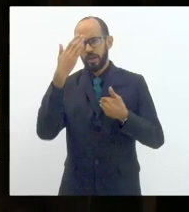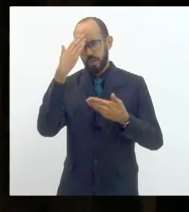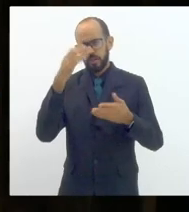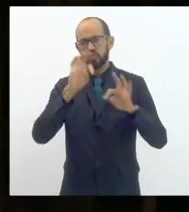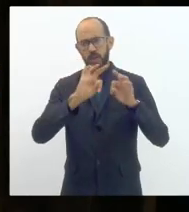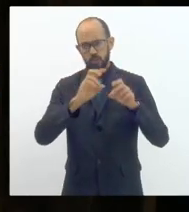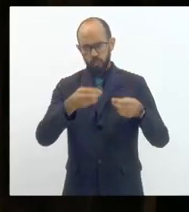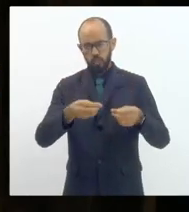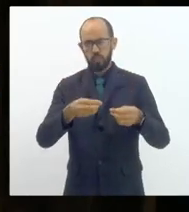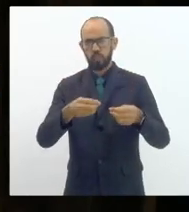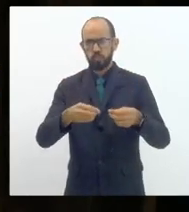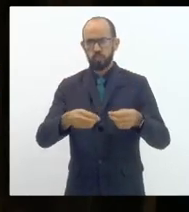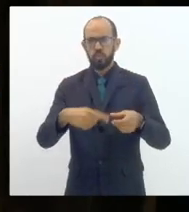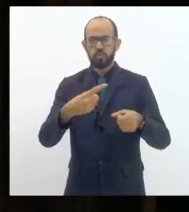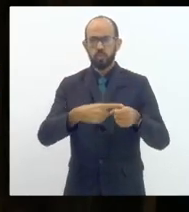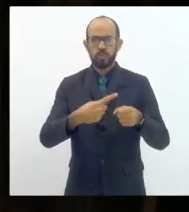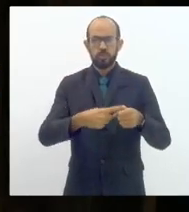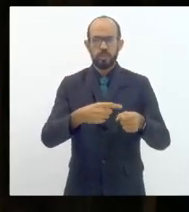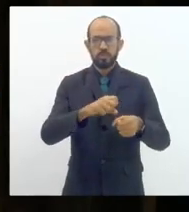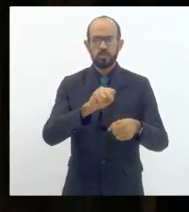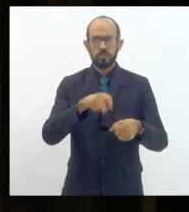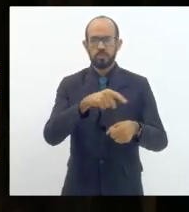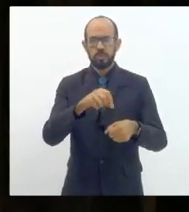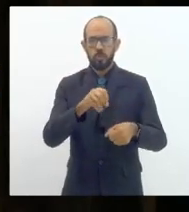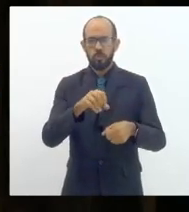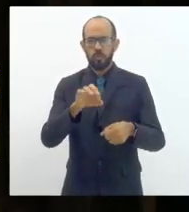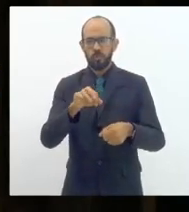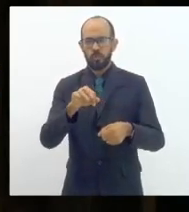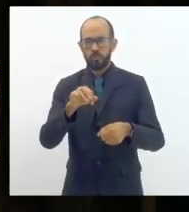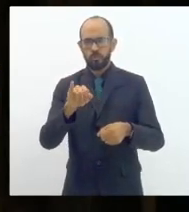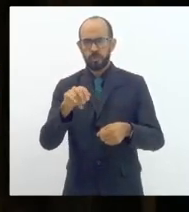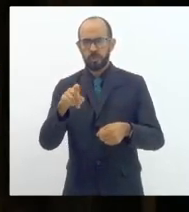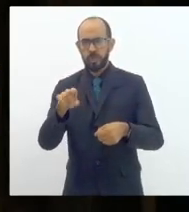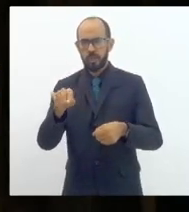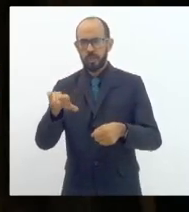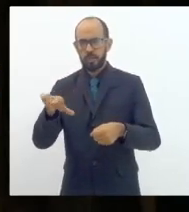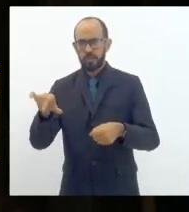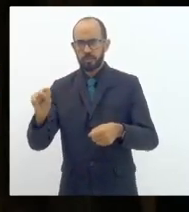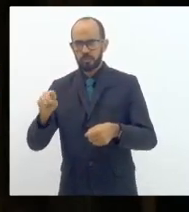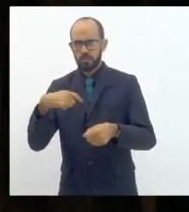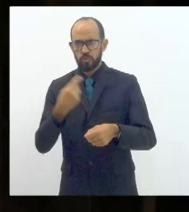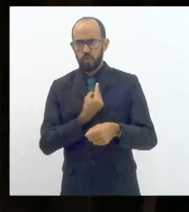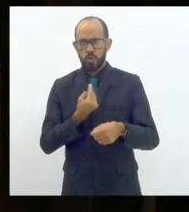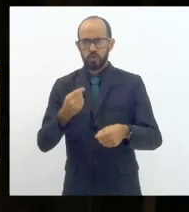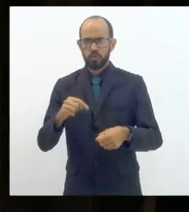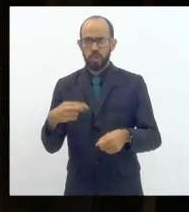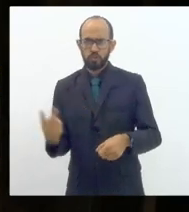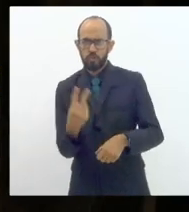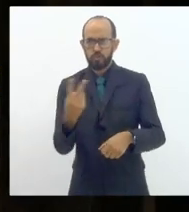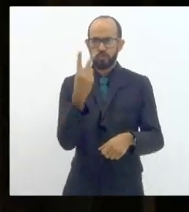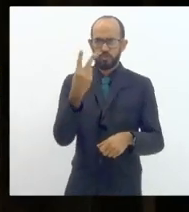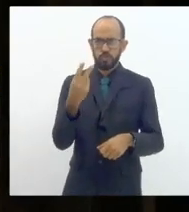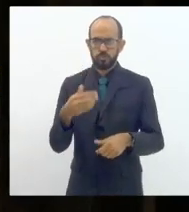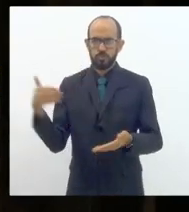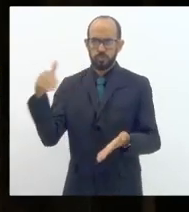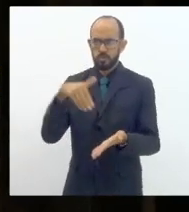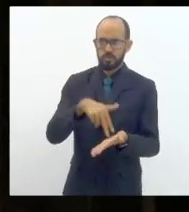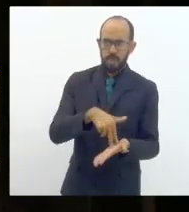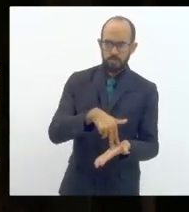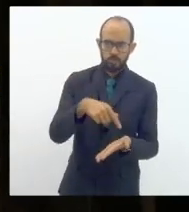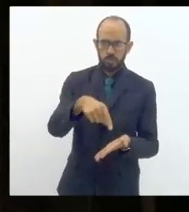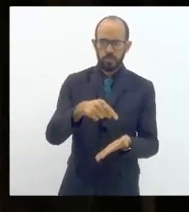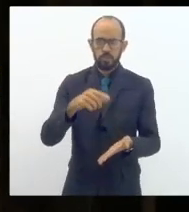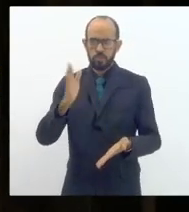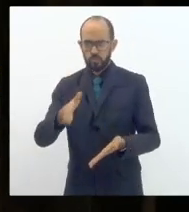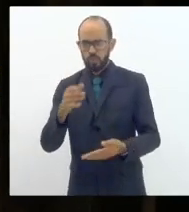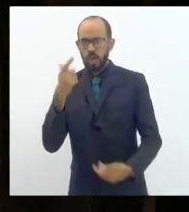E dizendo que a gente é vitorioso, a gente são vencedores, campeões, pois só de estarmos aqui, a gente já